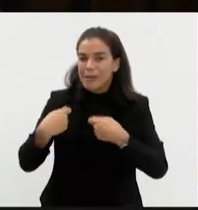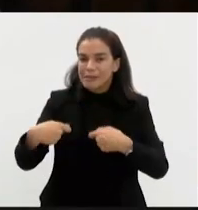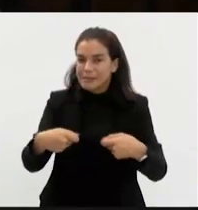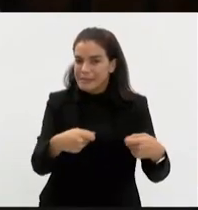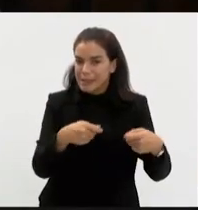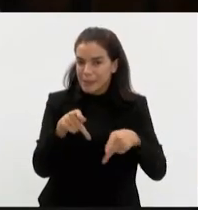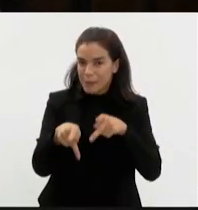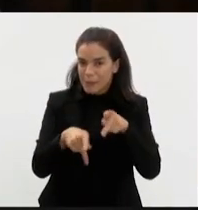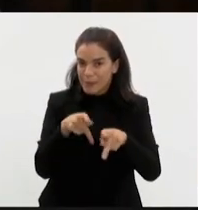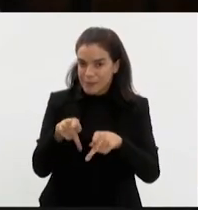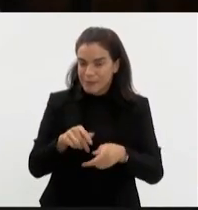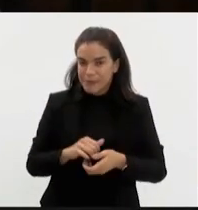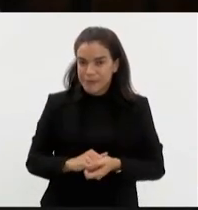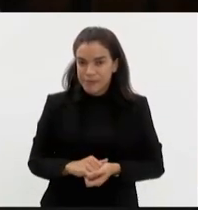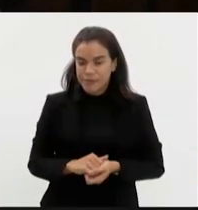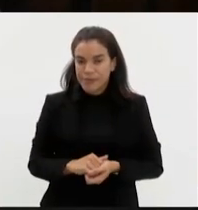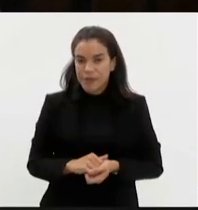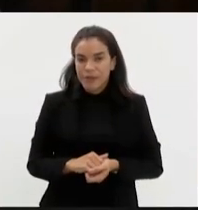da